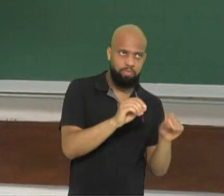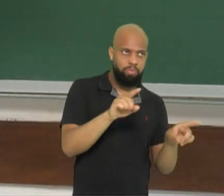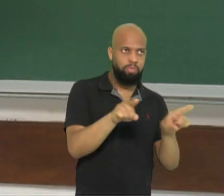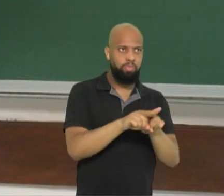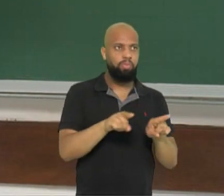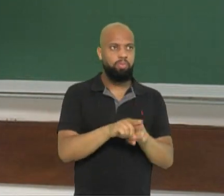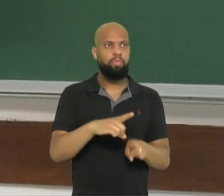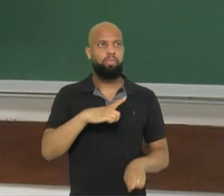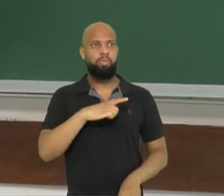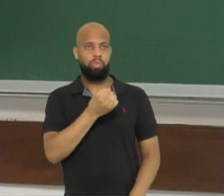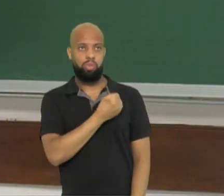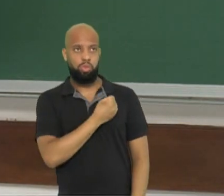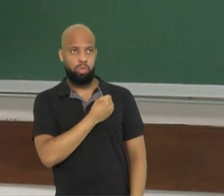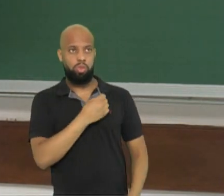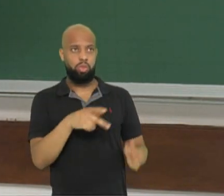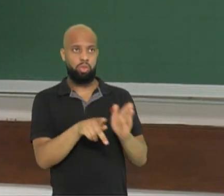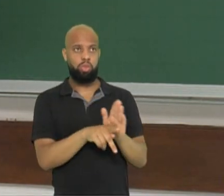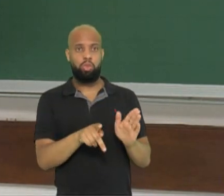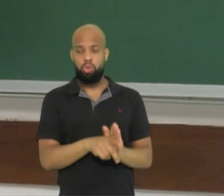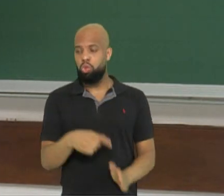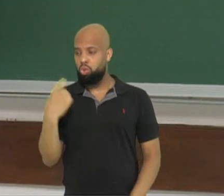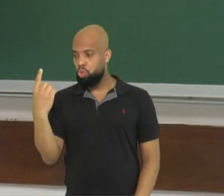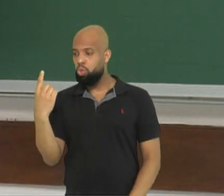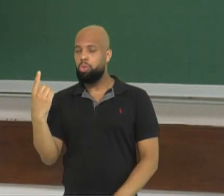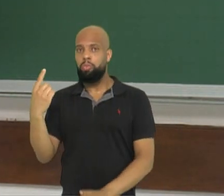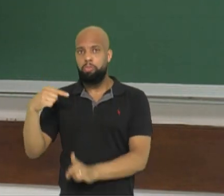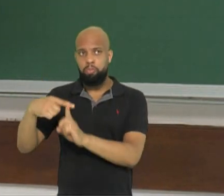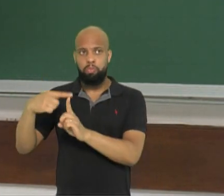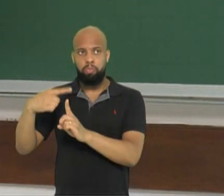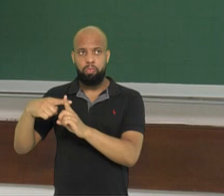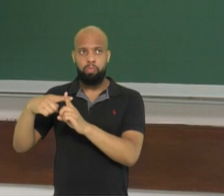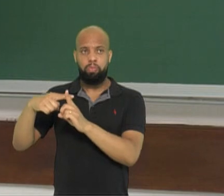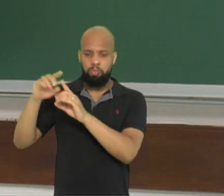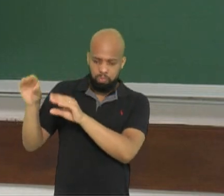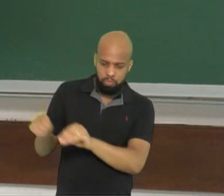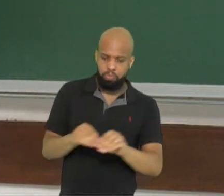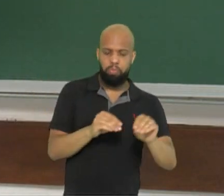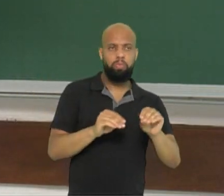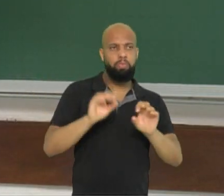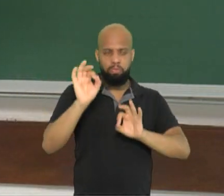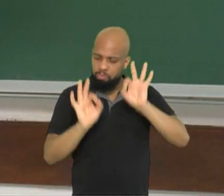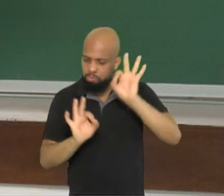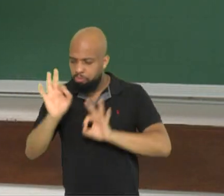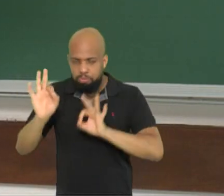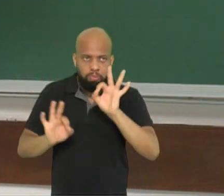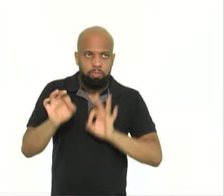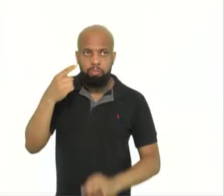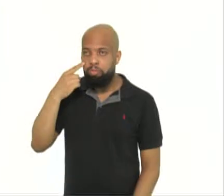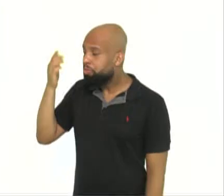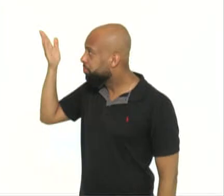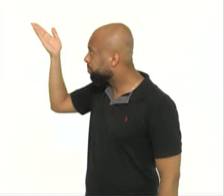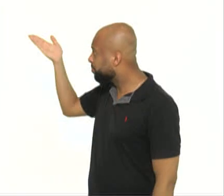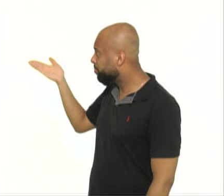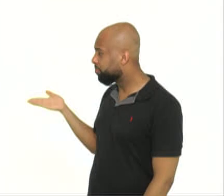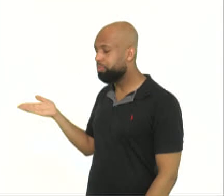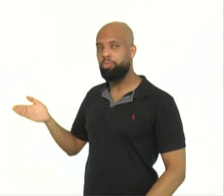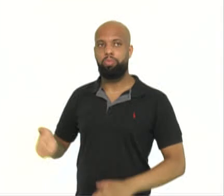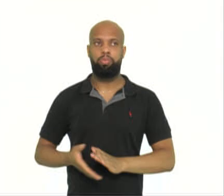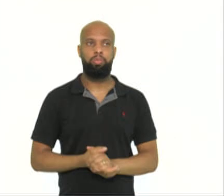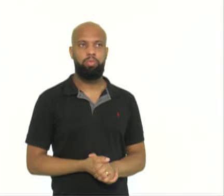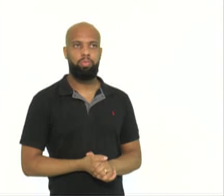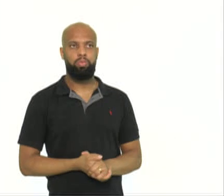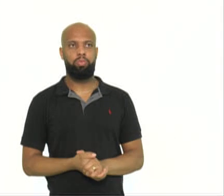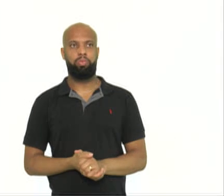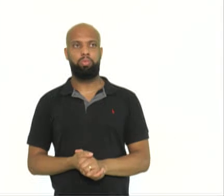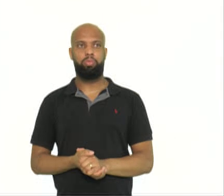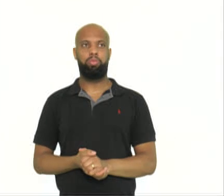valor do 1 positivo para o segundo, e aí, calculando aqui, né, resolveu, deu K, multiplica por